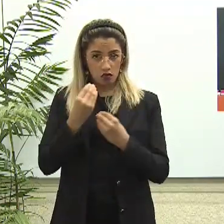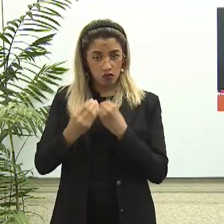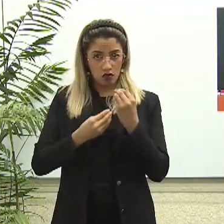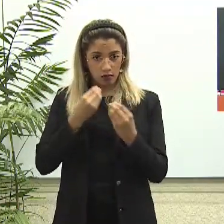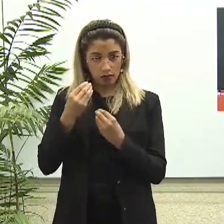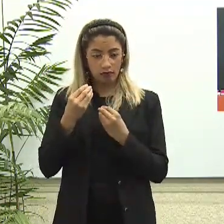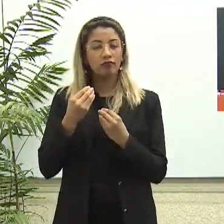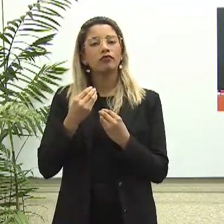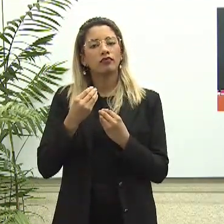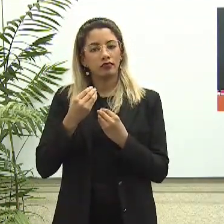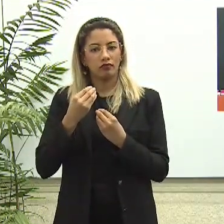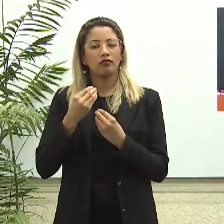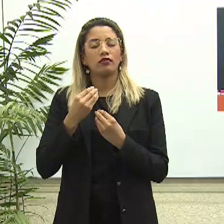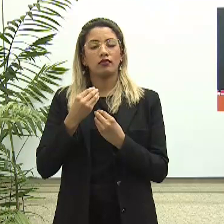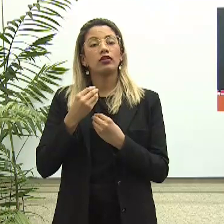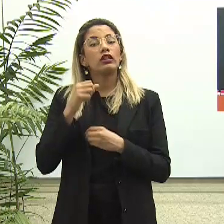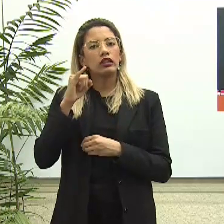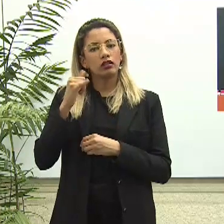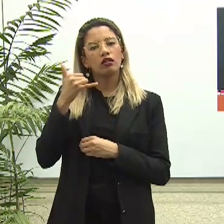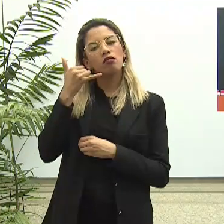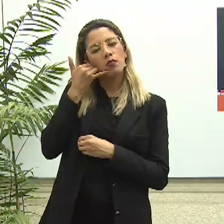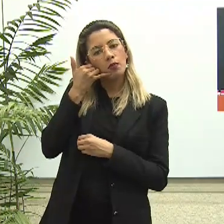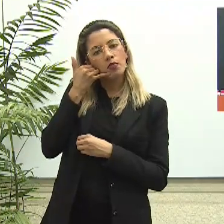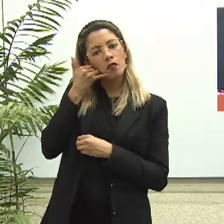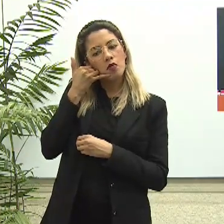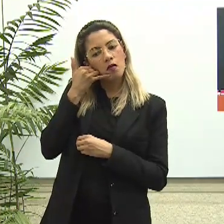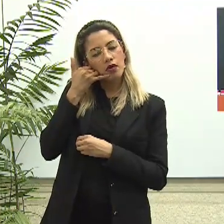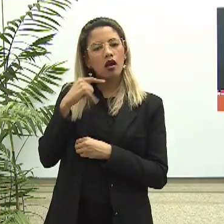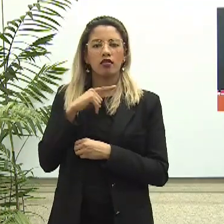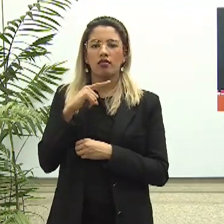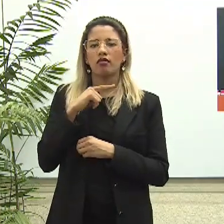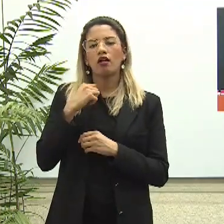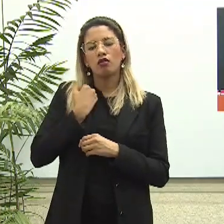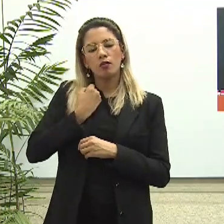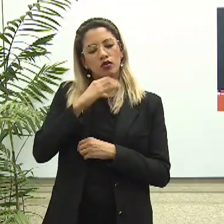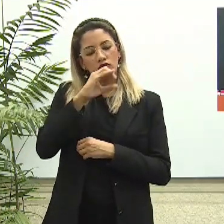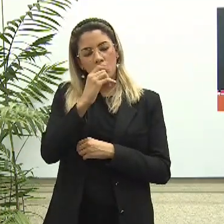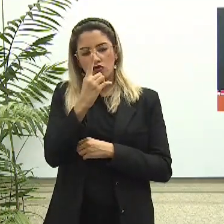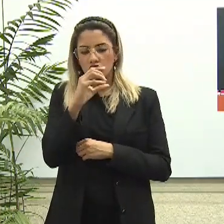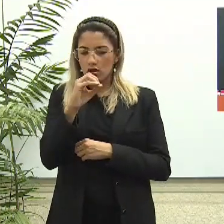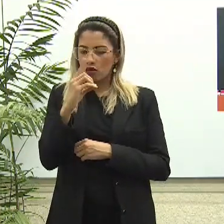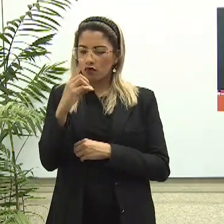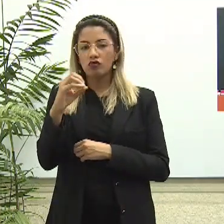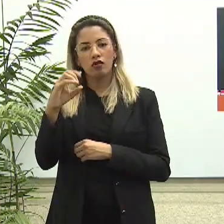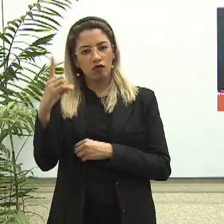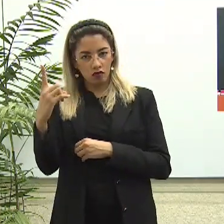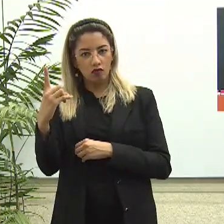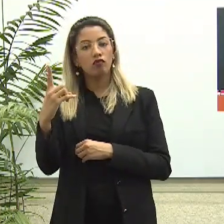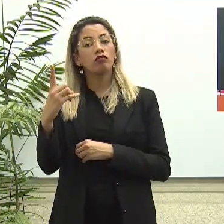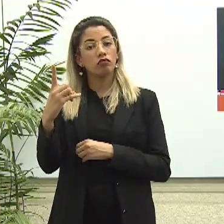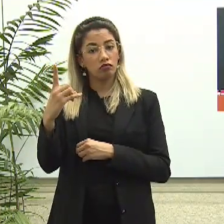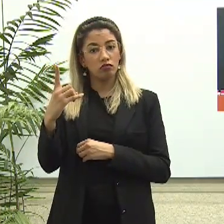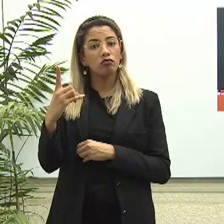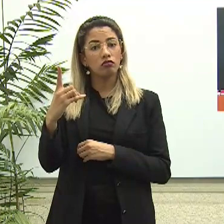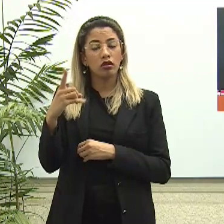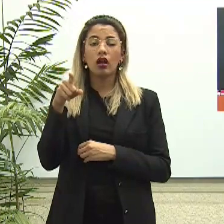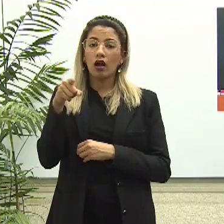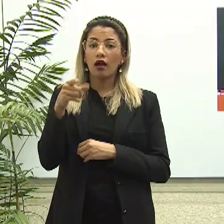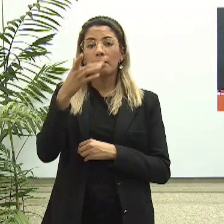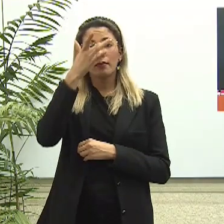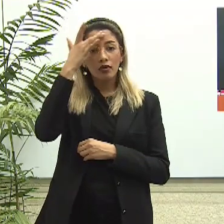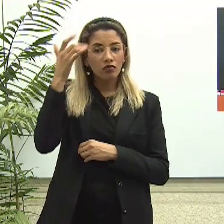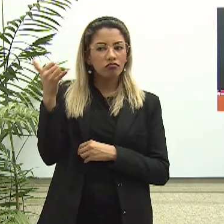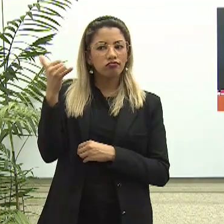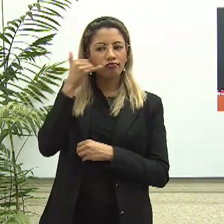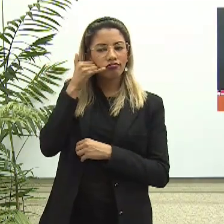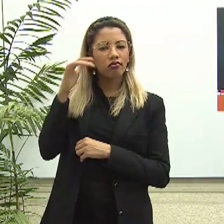em dígito em zero e 1 e é enviada pela conexão pela velocidade da luz e é recomposta no no